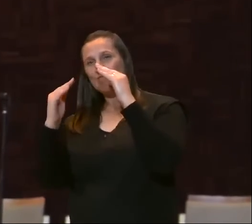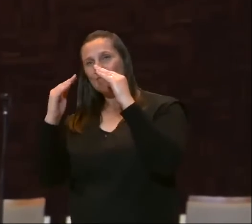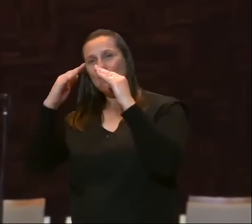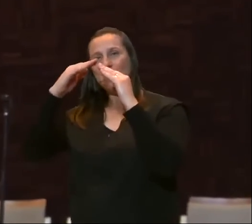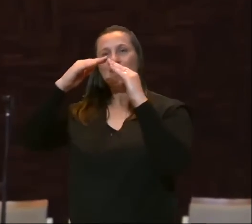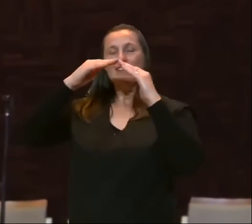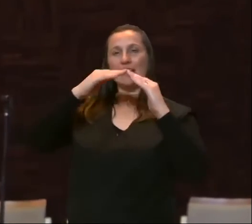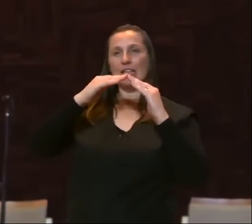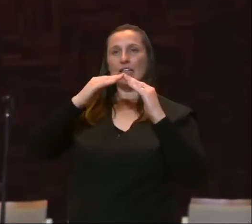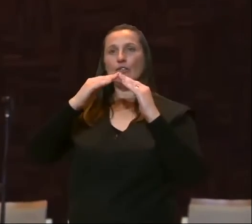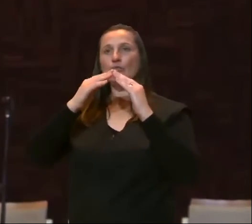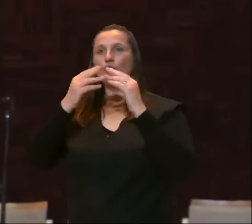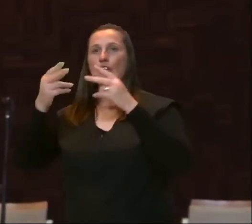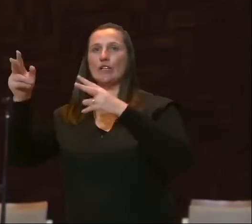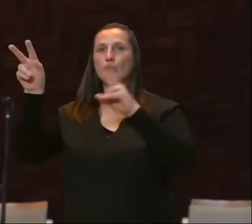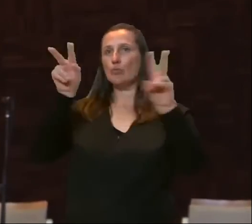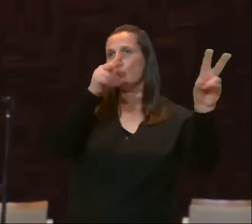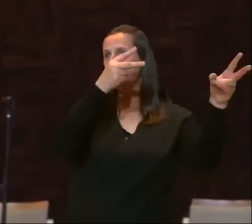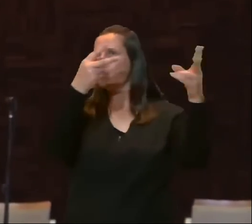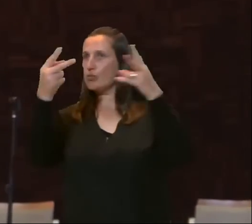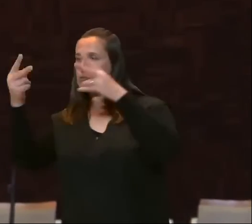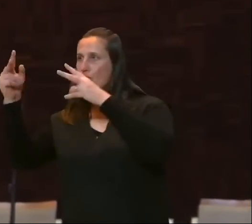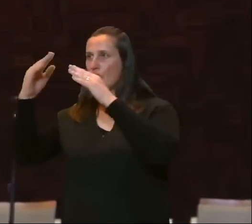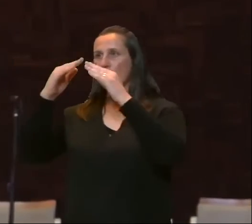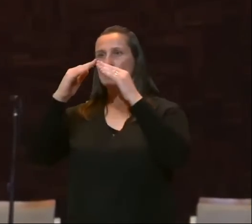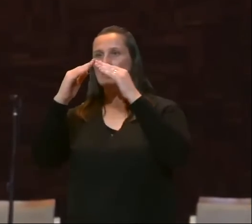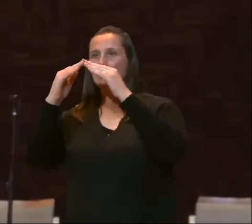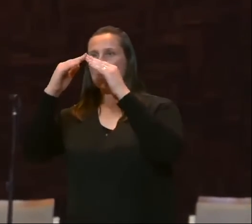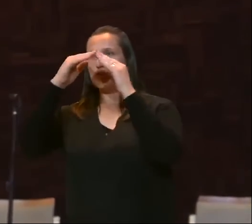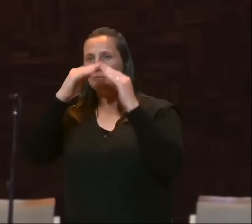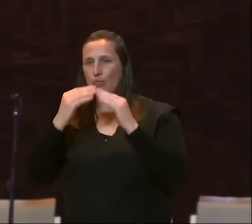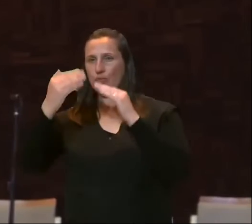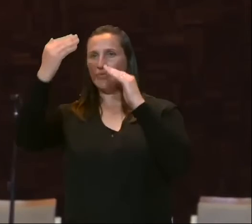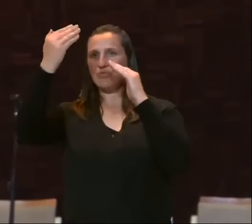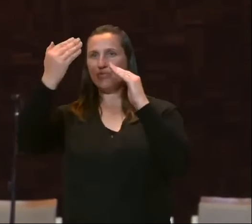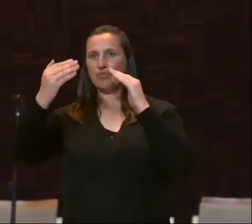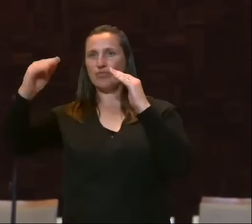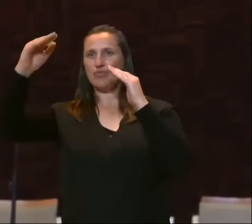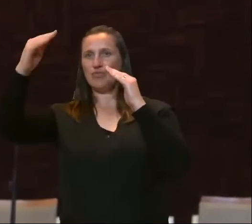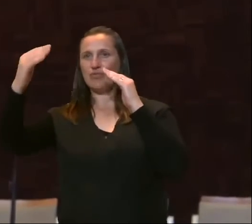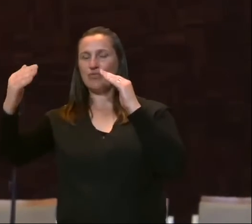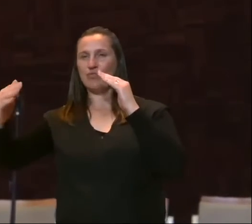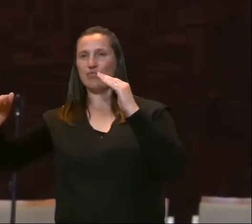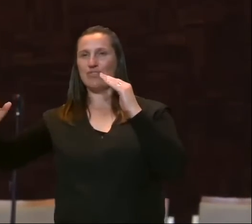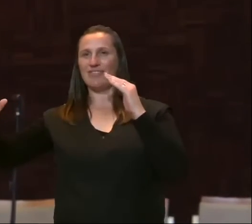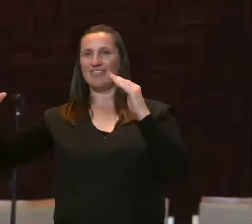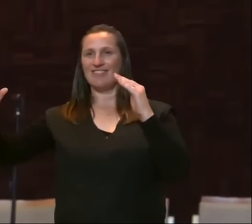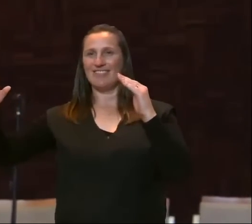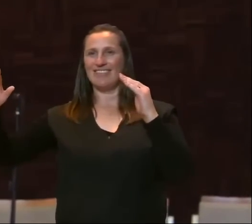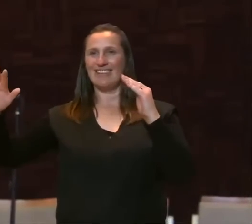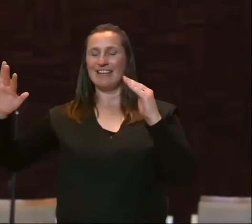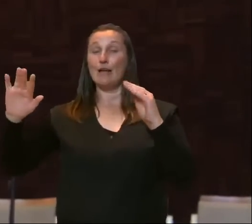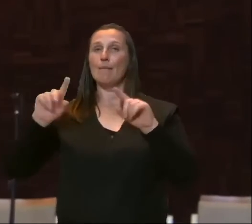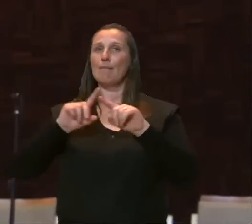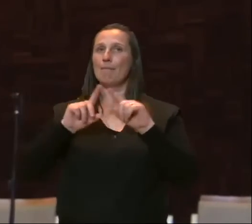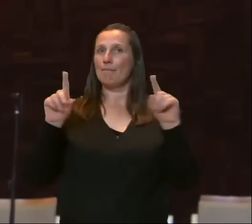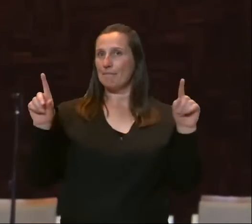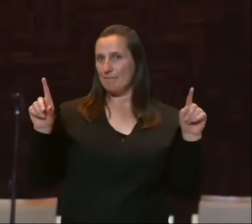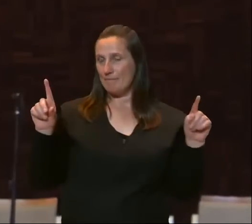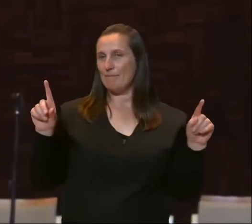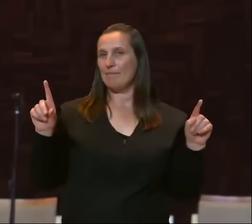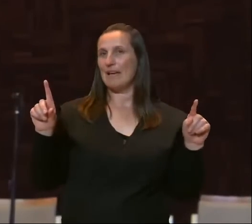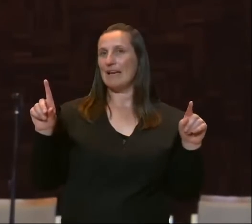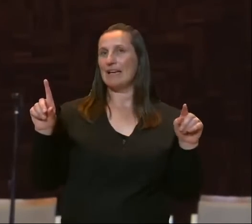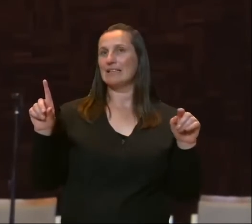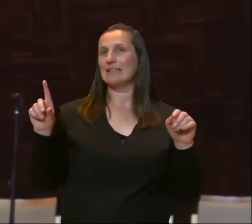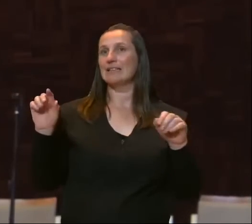vento e levou embora o telhado que ele estava construindo. Mas sabe, naquele dia, como Abraão, ele teve que contar as estrelas,